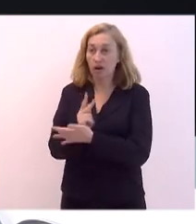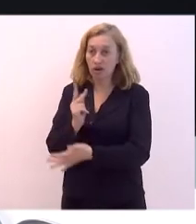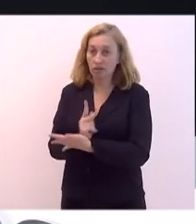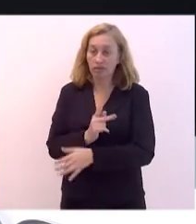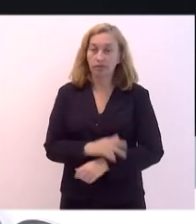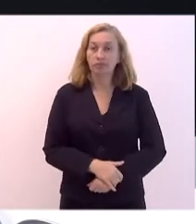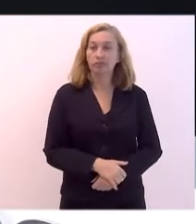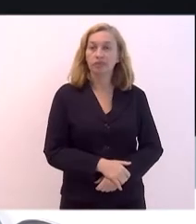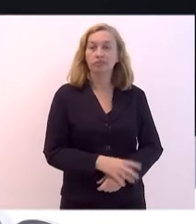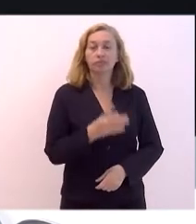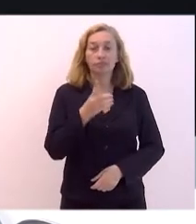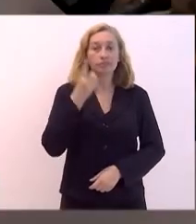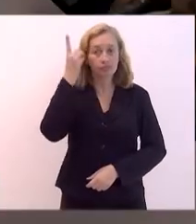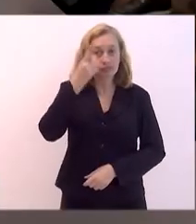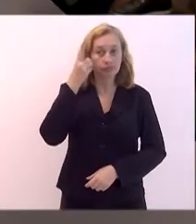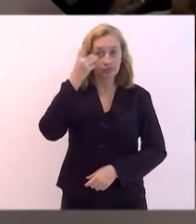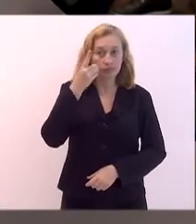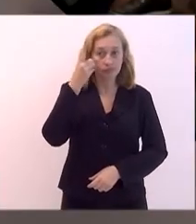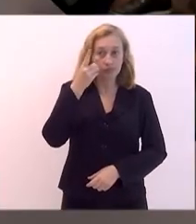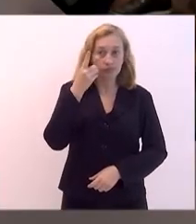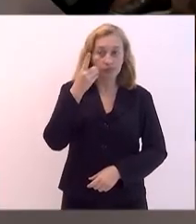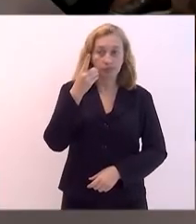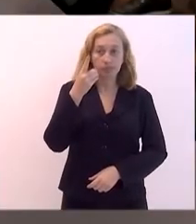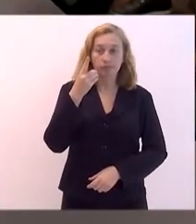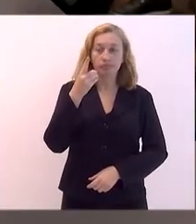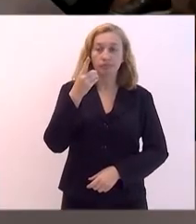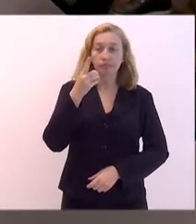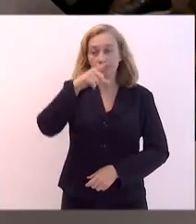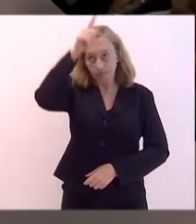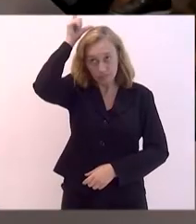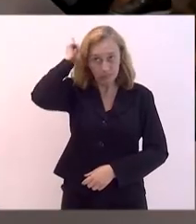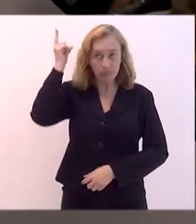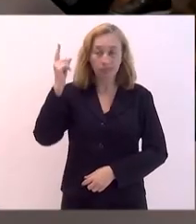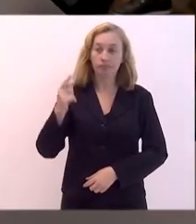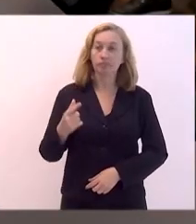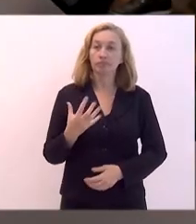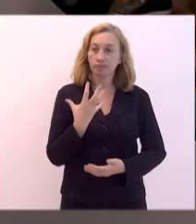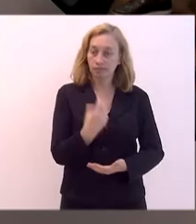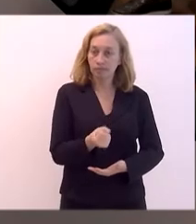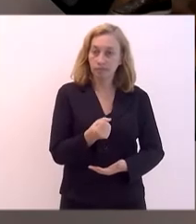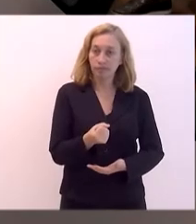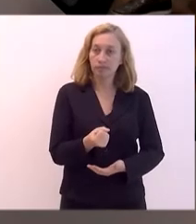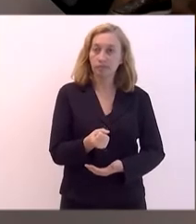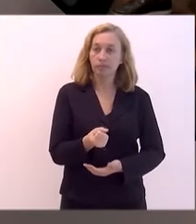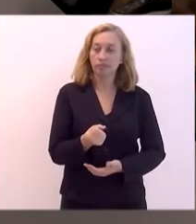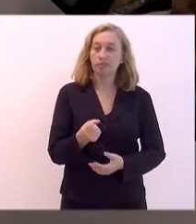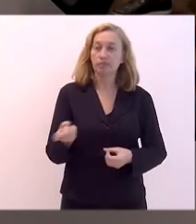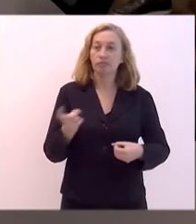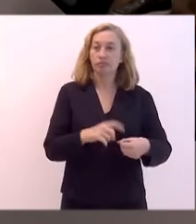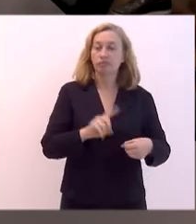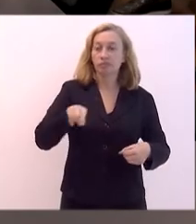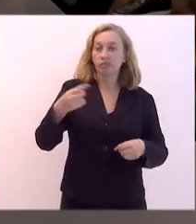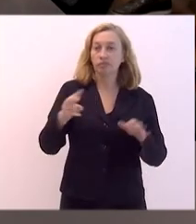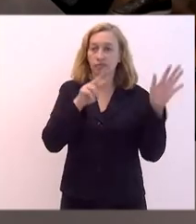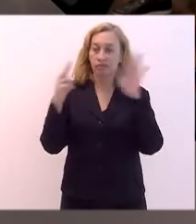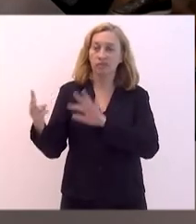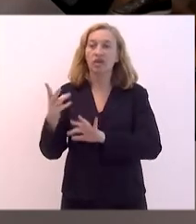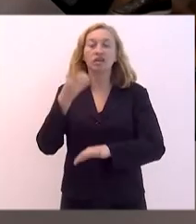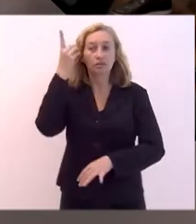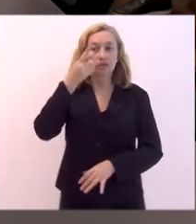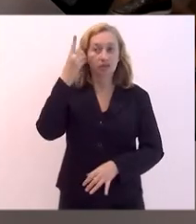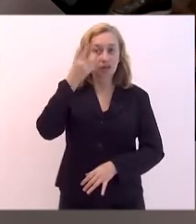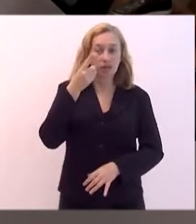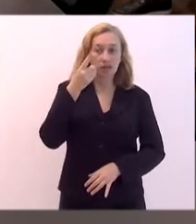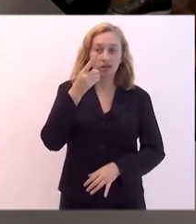Deputado Luiz Paulo, vistos, uma sessão. Volta semana que vem. Não vou mexer no parecer, não, só se... Relator, deputado Carlos Mink, tá. Projeto